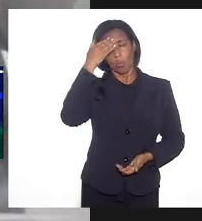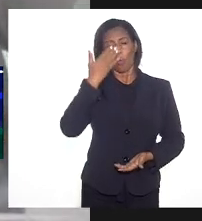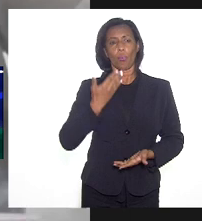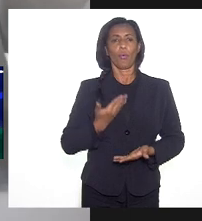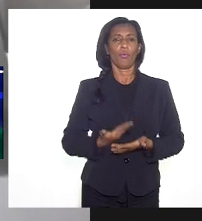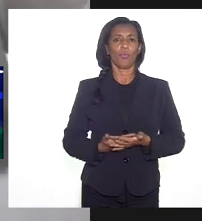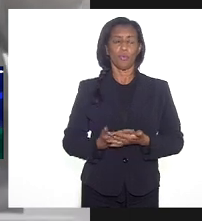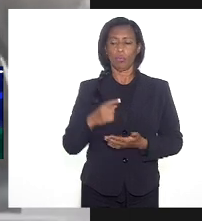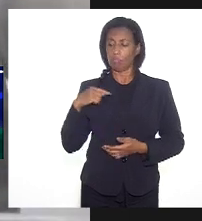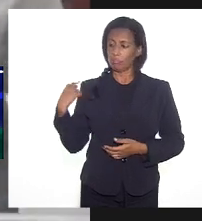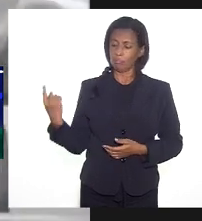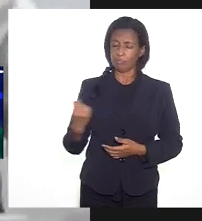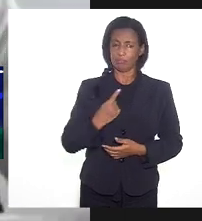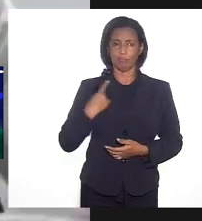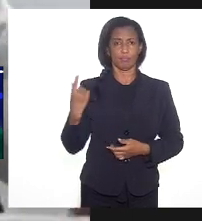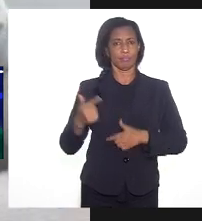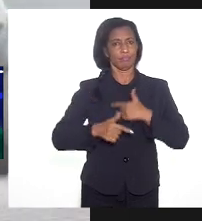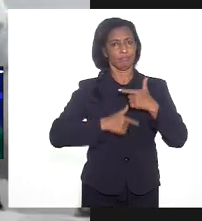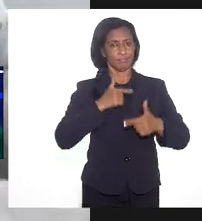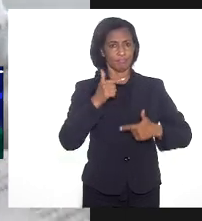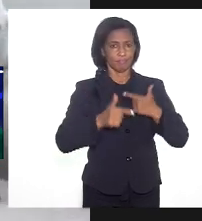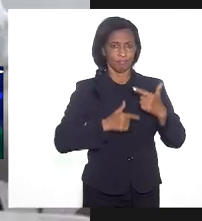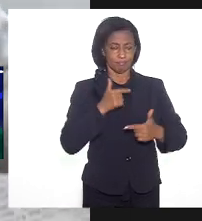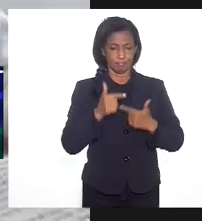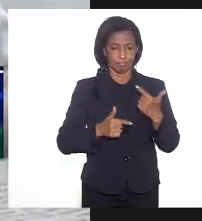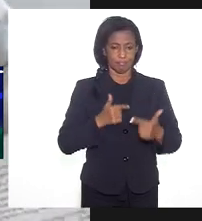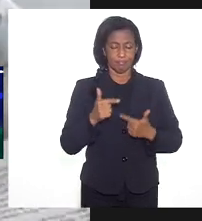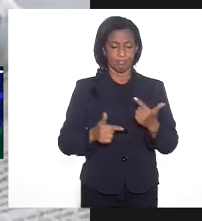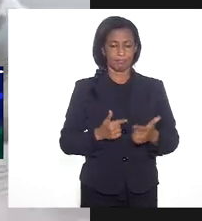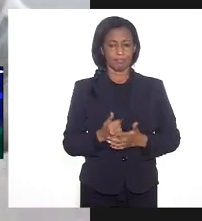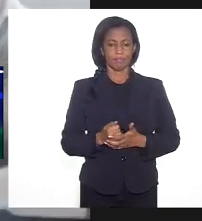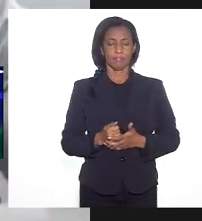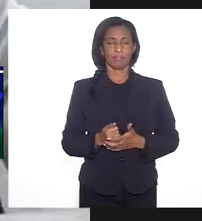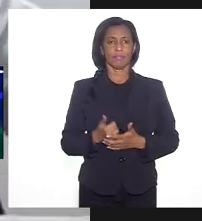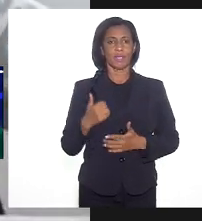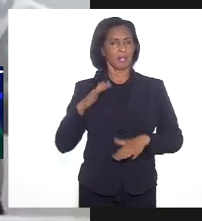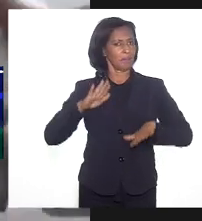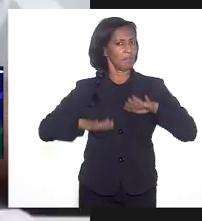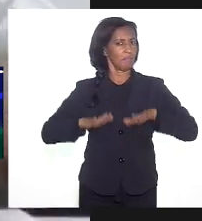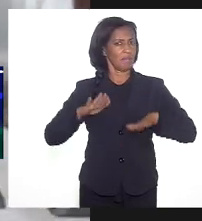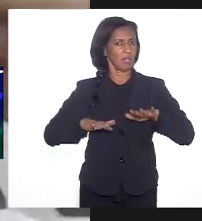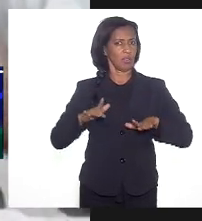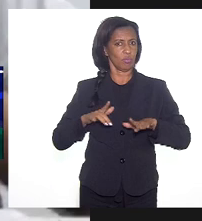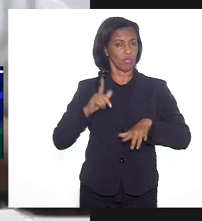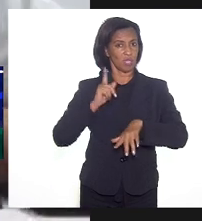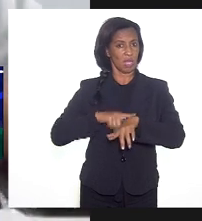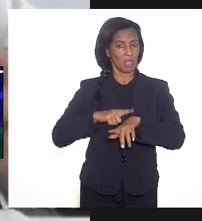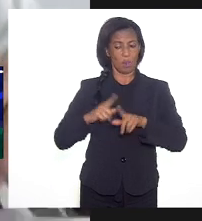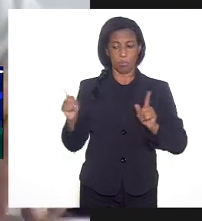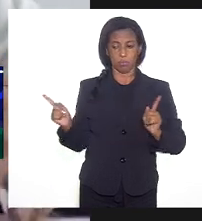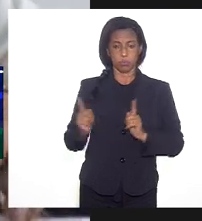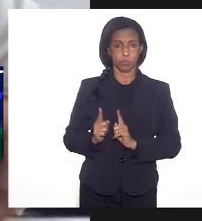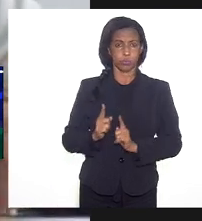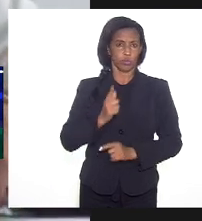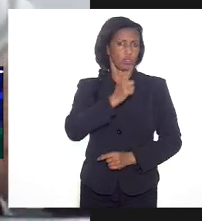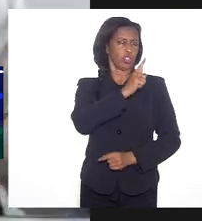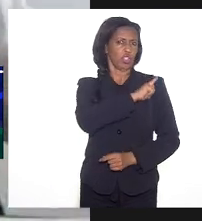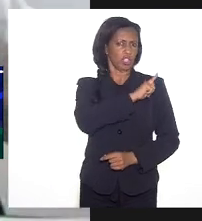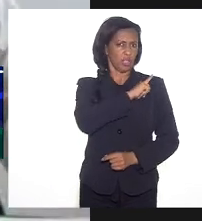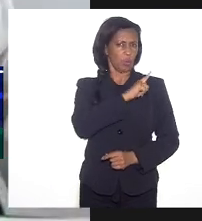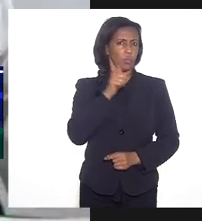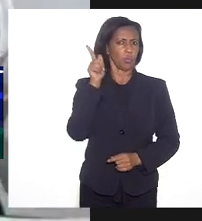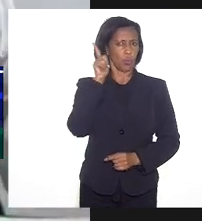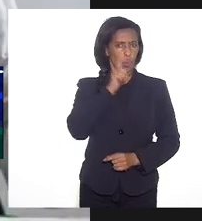a nós essa missão e a gente embora em pouco tempo de gestão a gente conseguiu